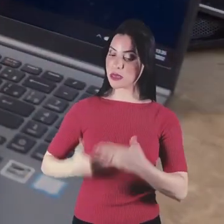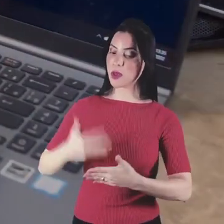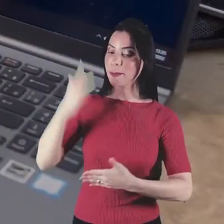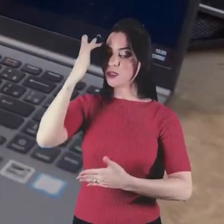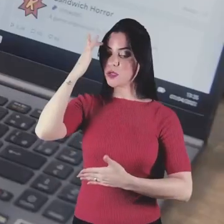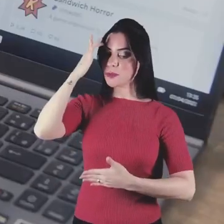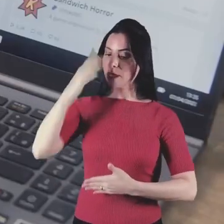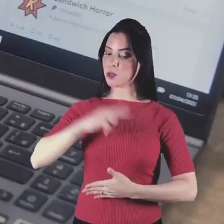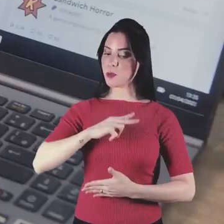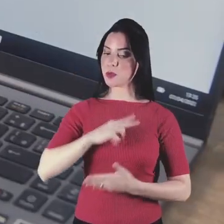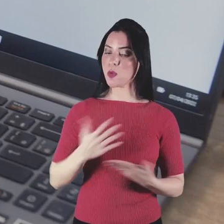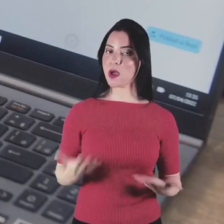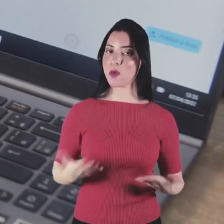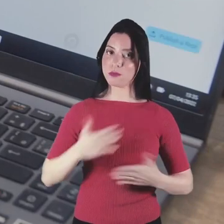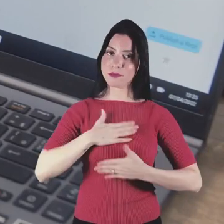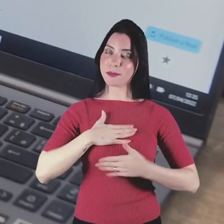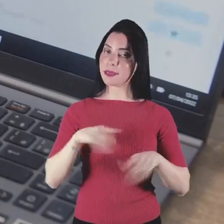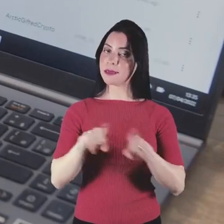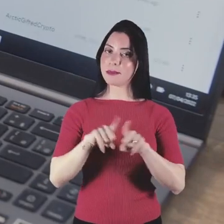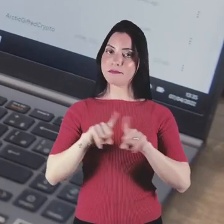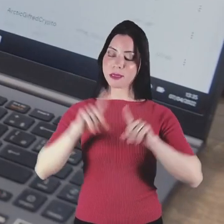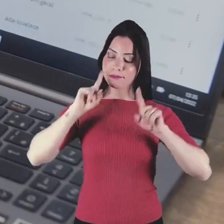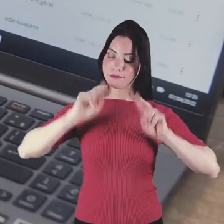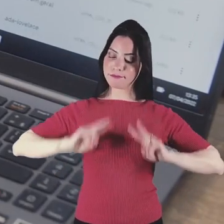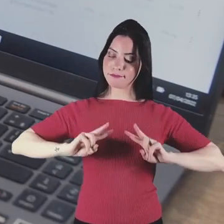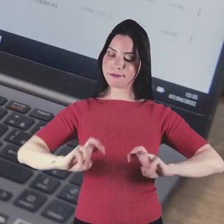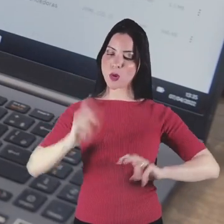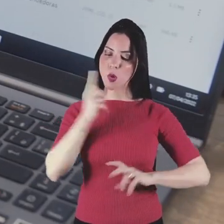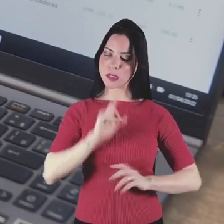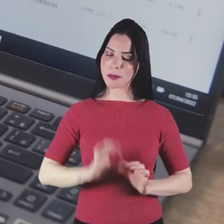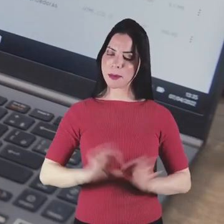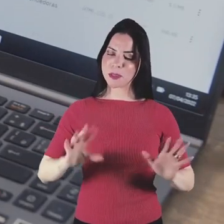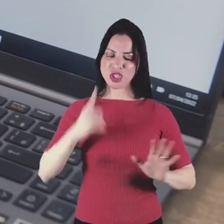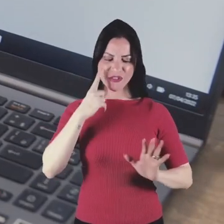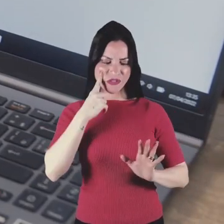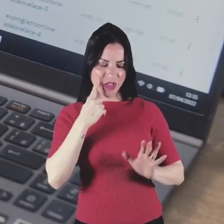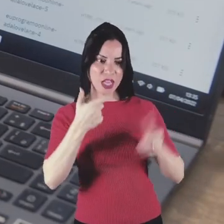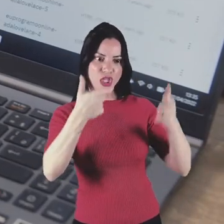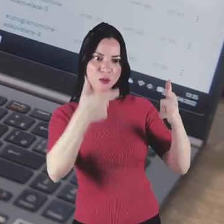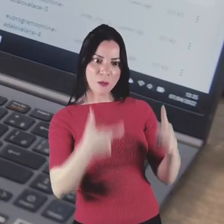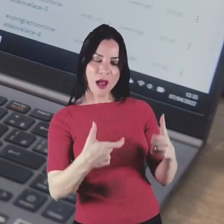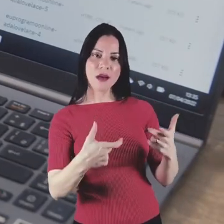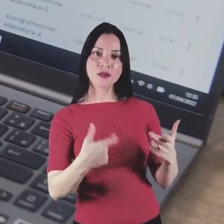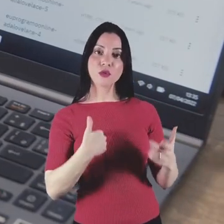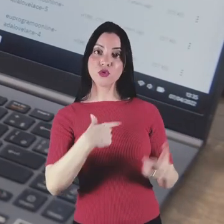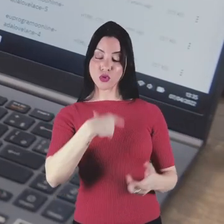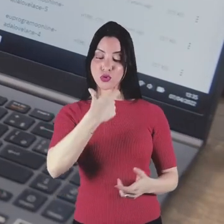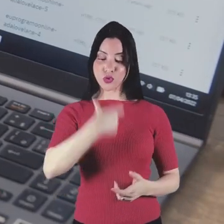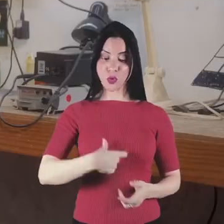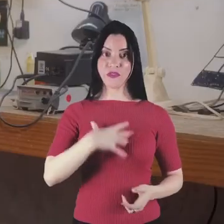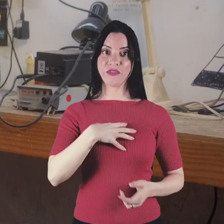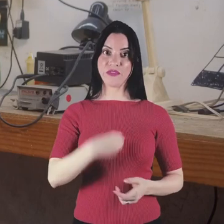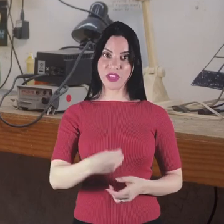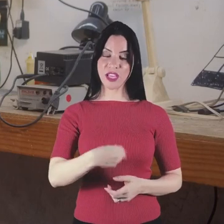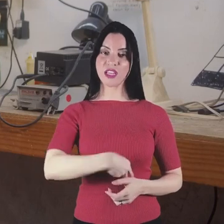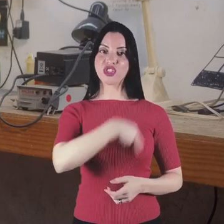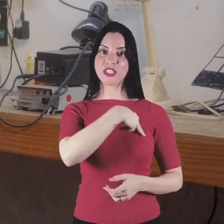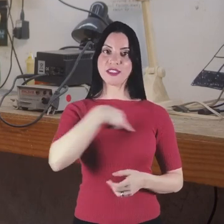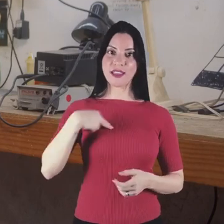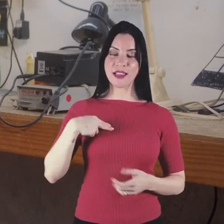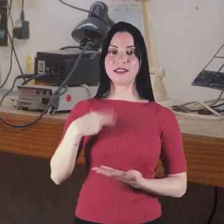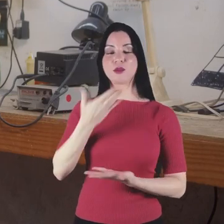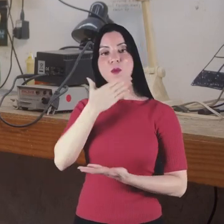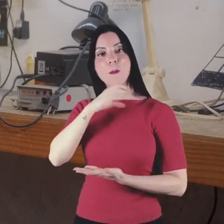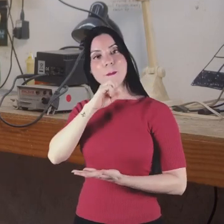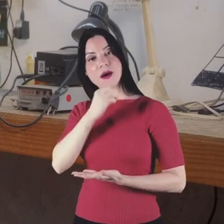Foi um processo de amadurecimento pessoal também para mim, assim, de me permitir me ver nesse espaço, né? Eu sou filha de chineses, minha